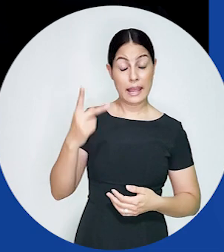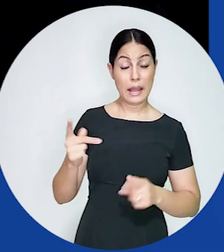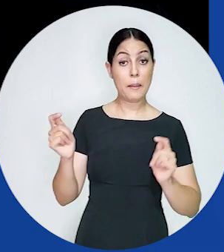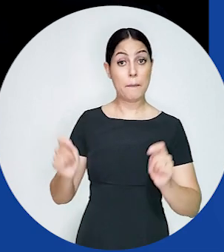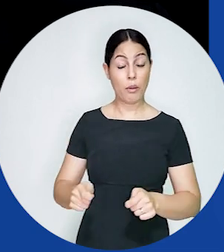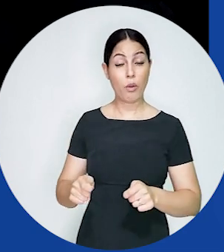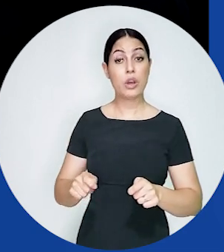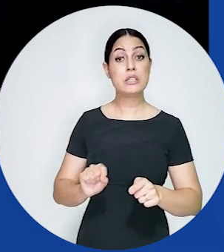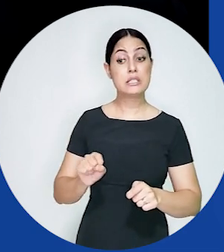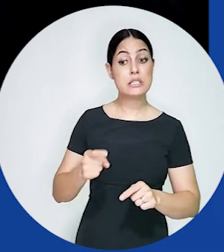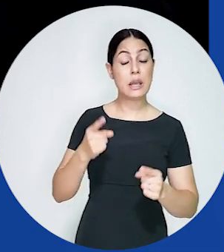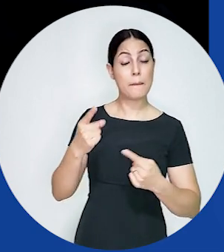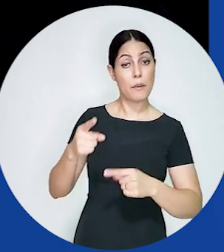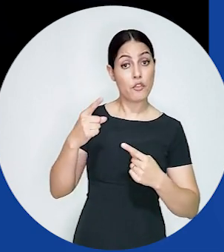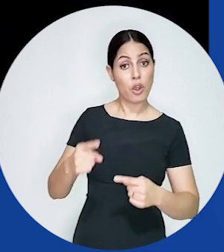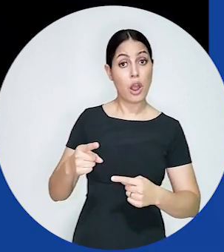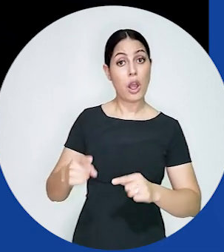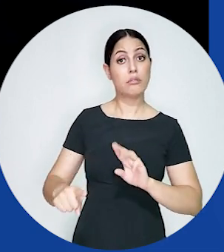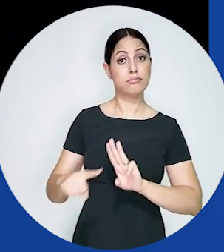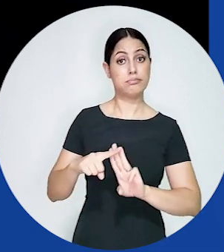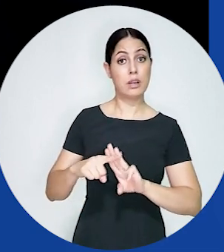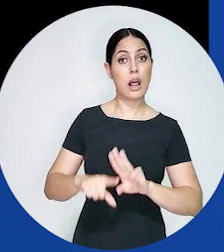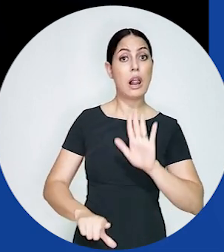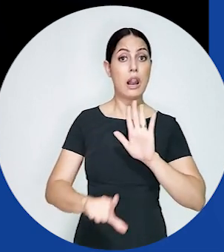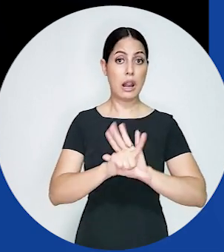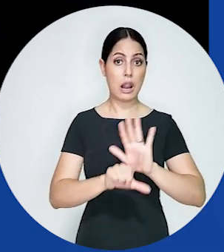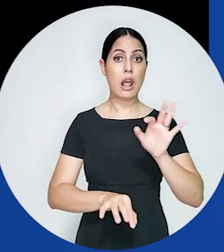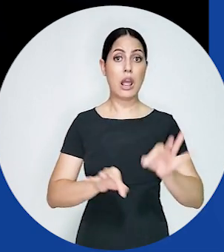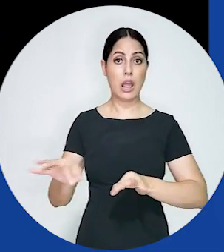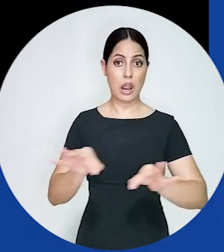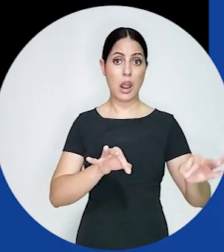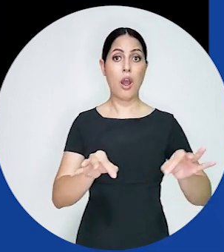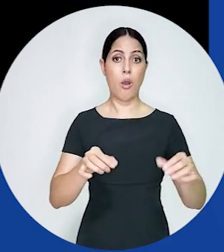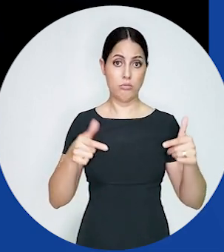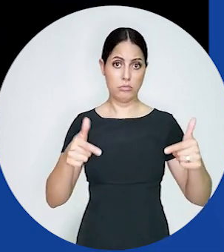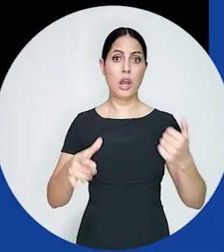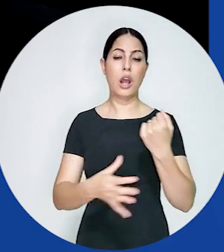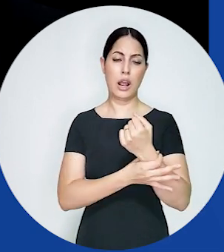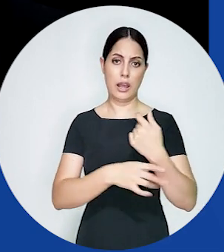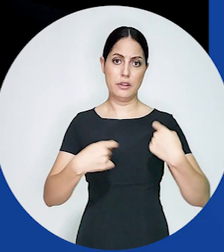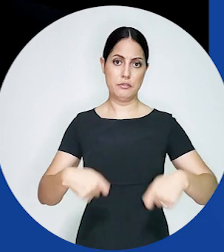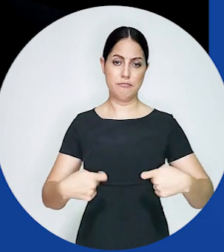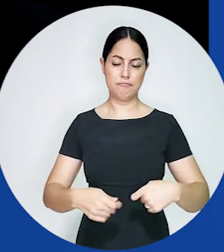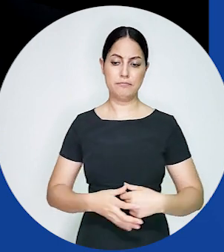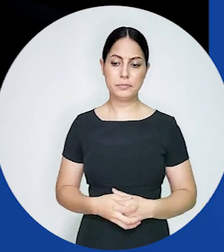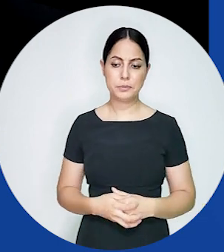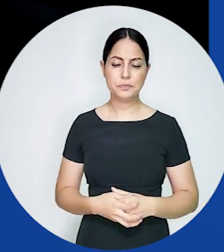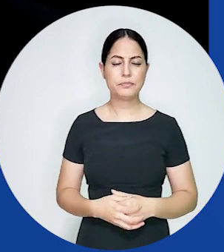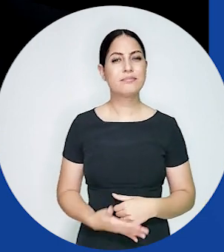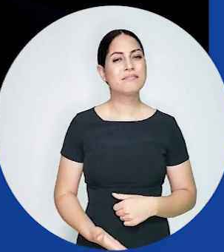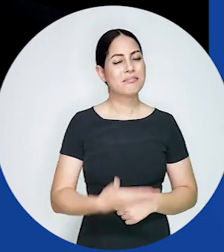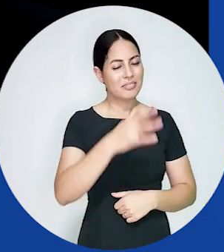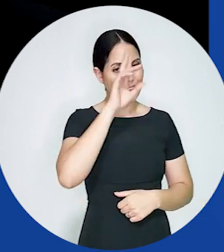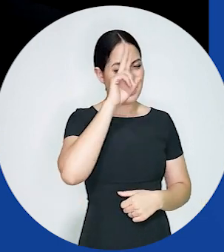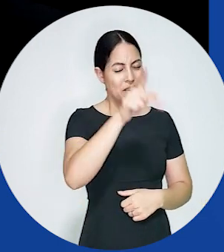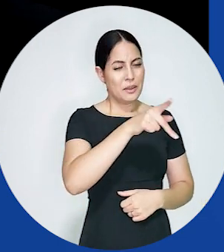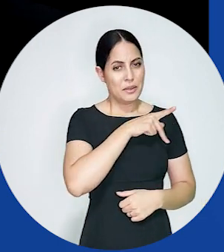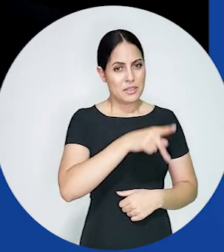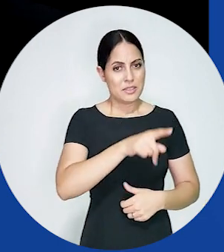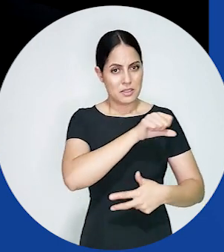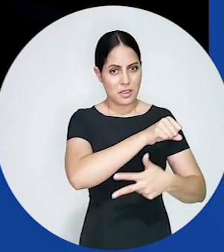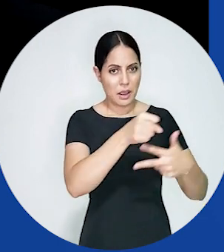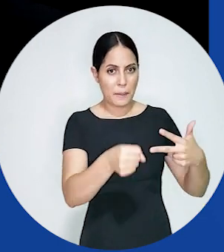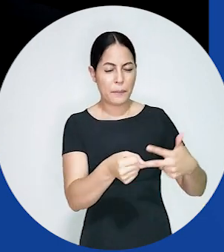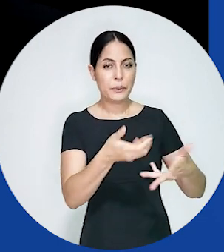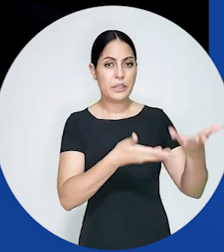moderar. Elas têm a possibilidade de intervir quando convocadas para garantir a lei e a ordem. Presidente, o senhor é um homem que valoriza muito